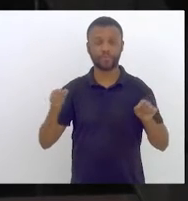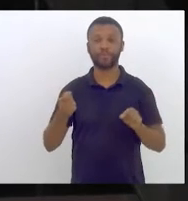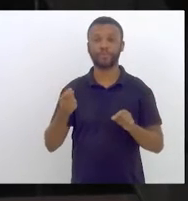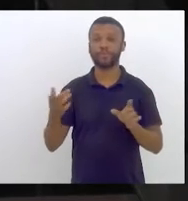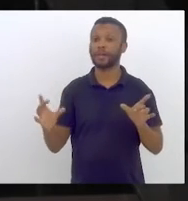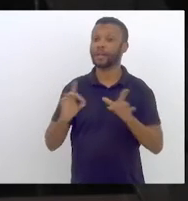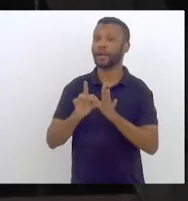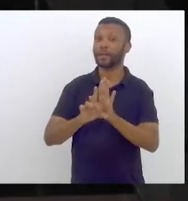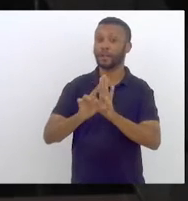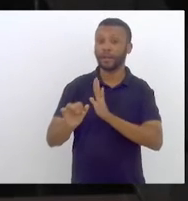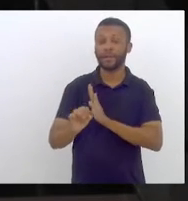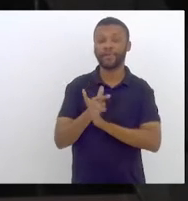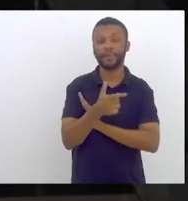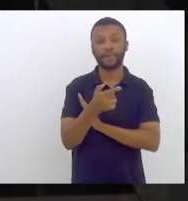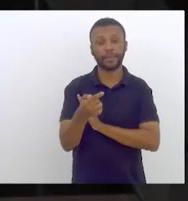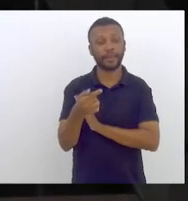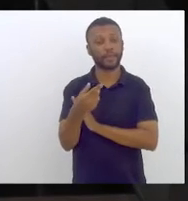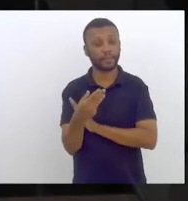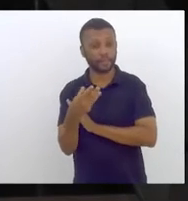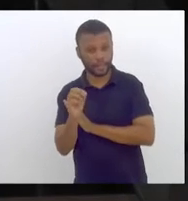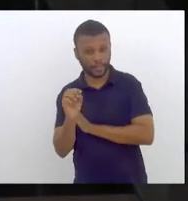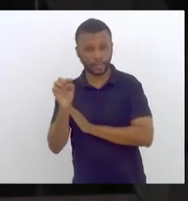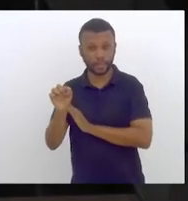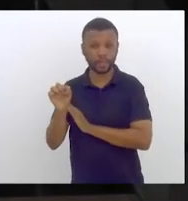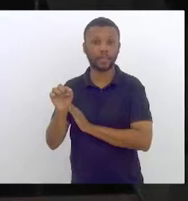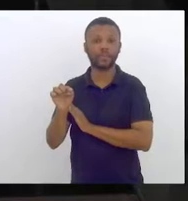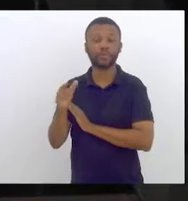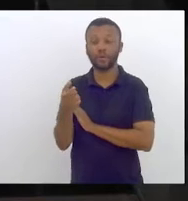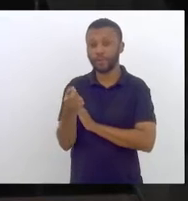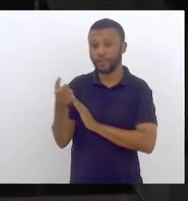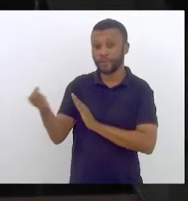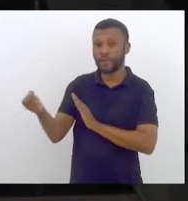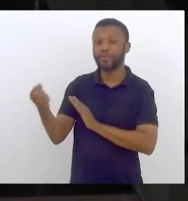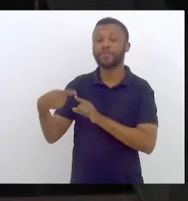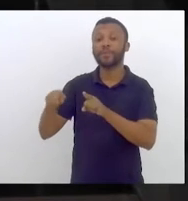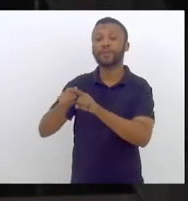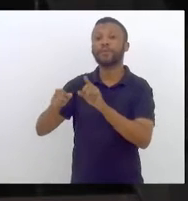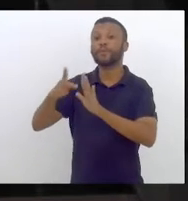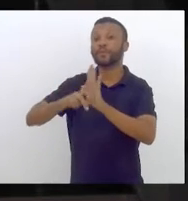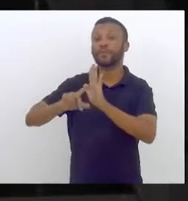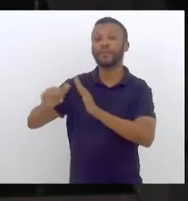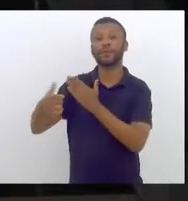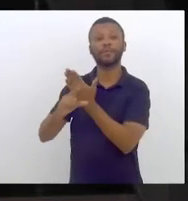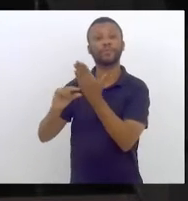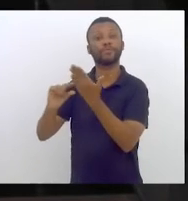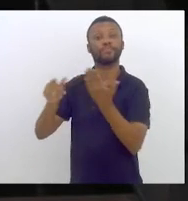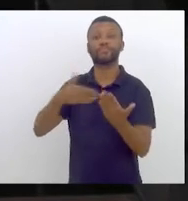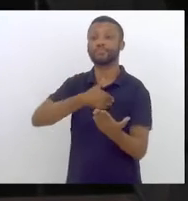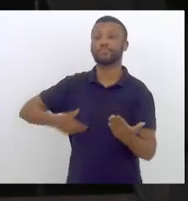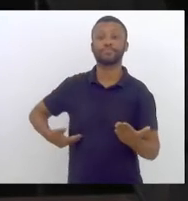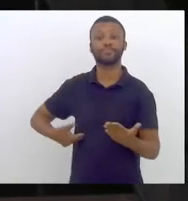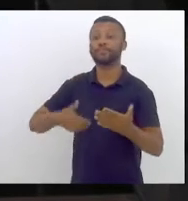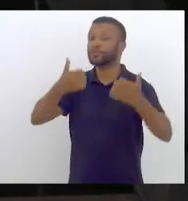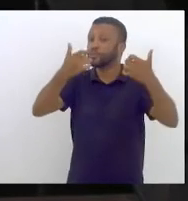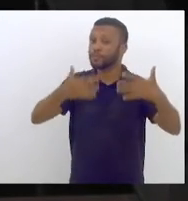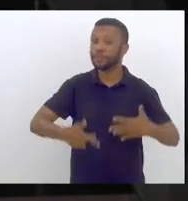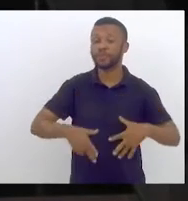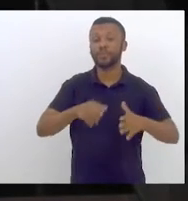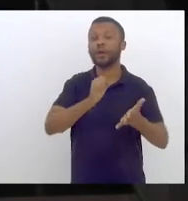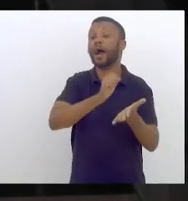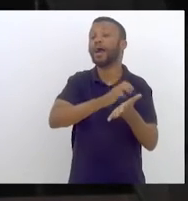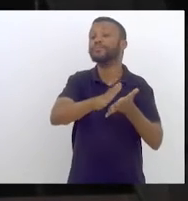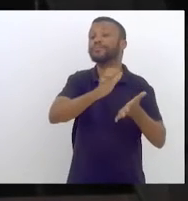de lei 6413 de 22 do Poder Executivo, que estima e fixa a despesa do Estado do Rio de